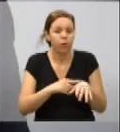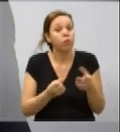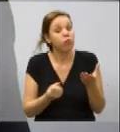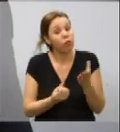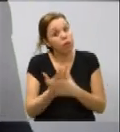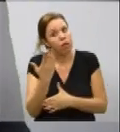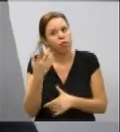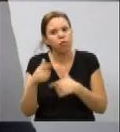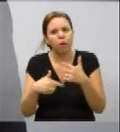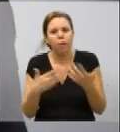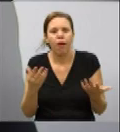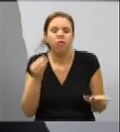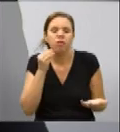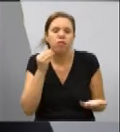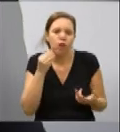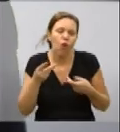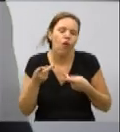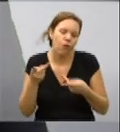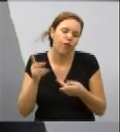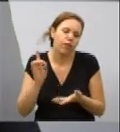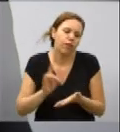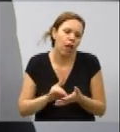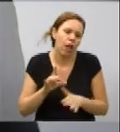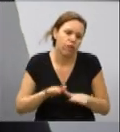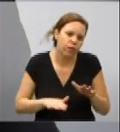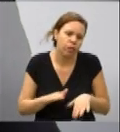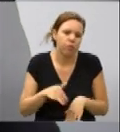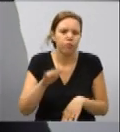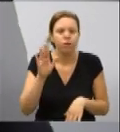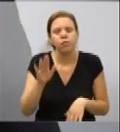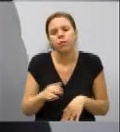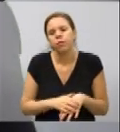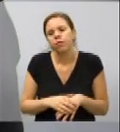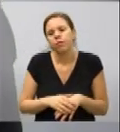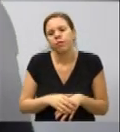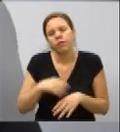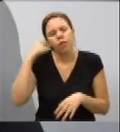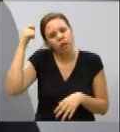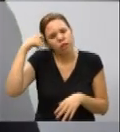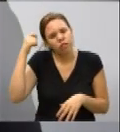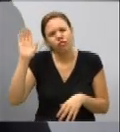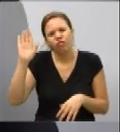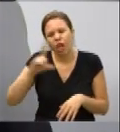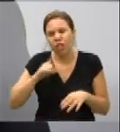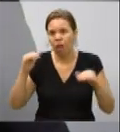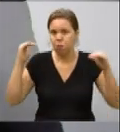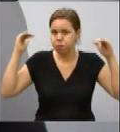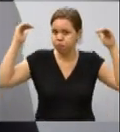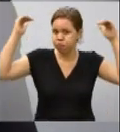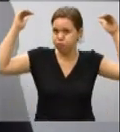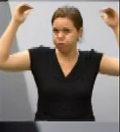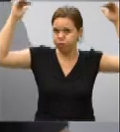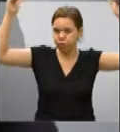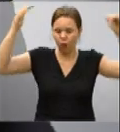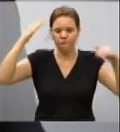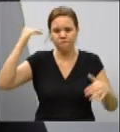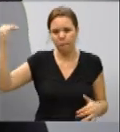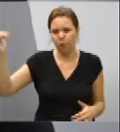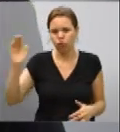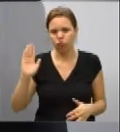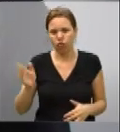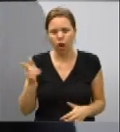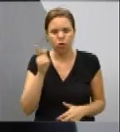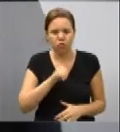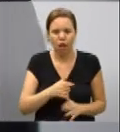assim. Convite também existe, mas isso existe mais para aqueles artistas que já estão num patamar acima, já bem conhecidos, então às